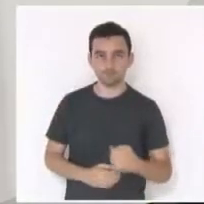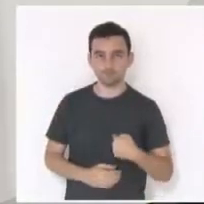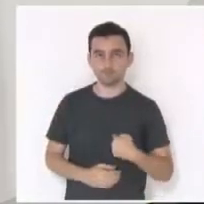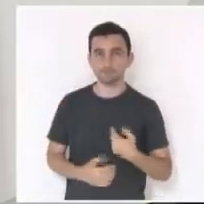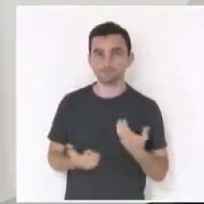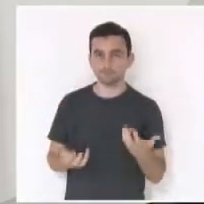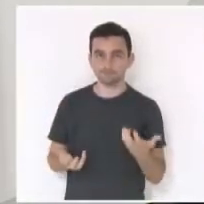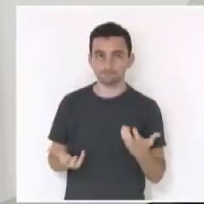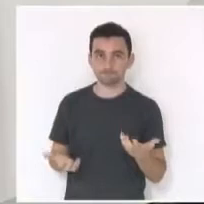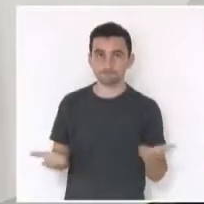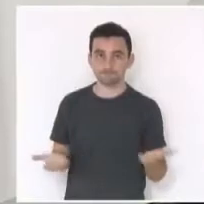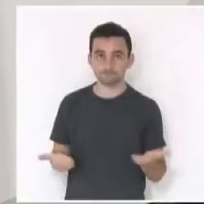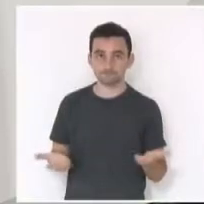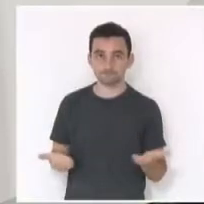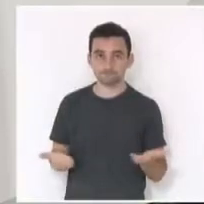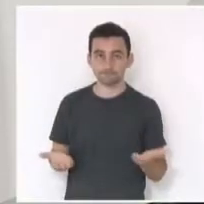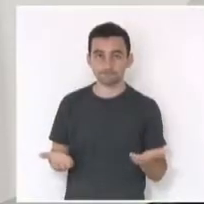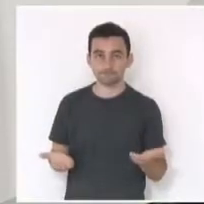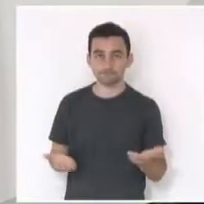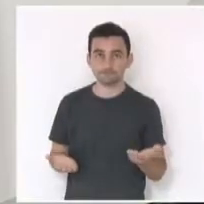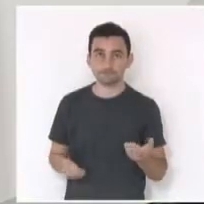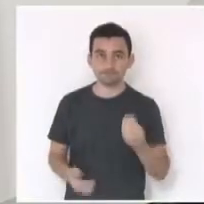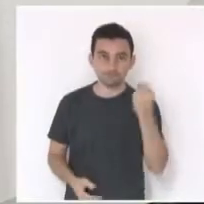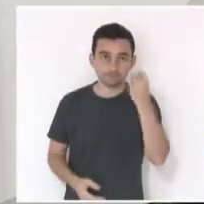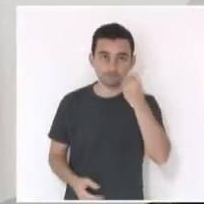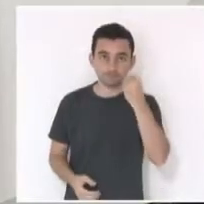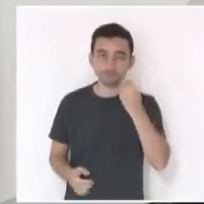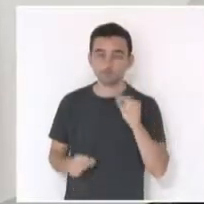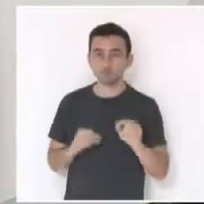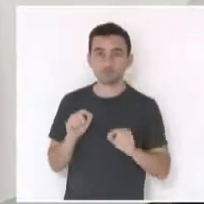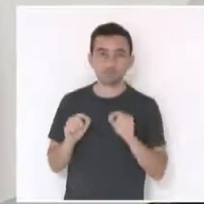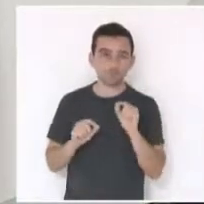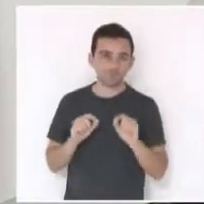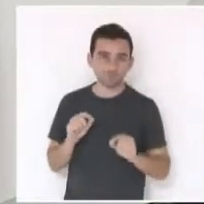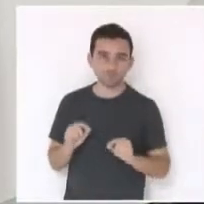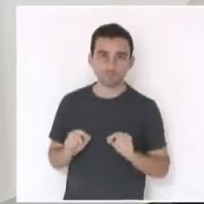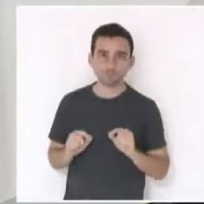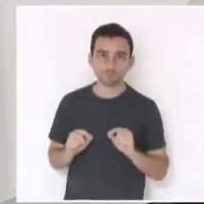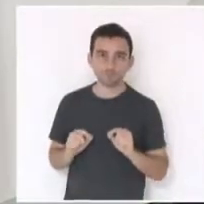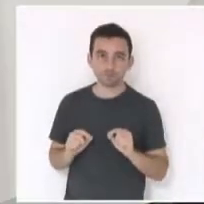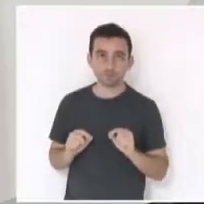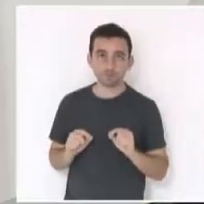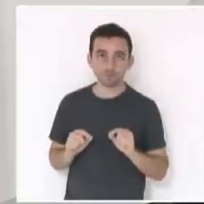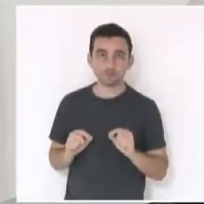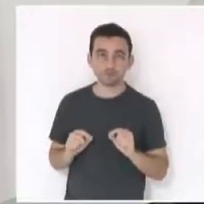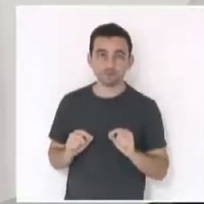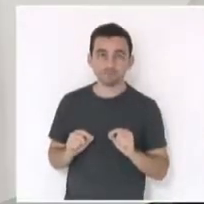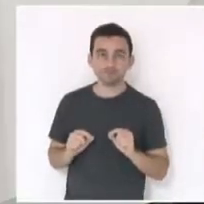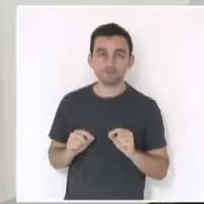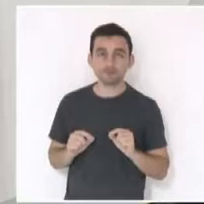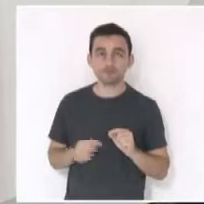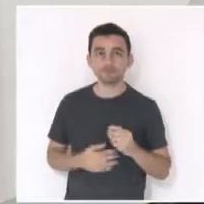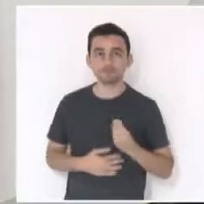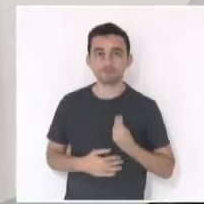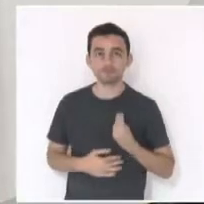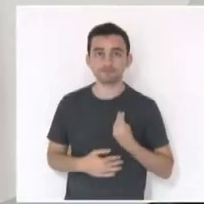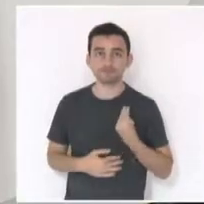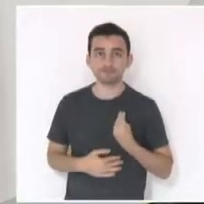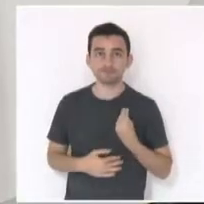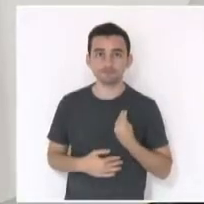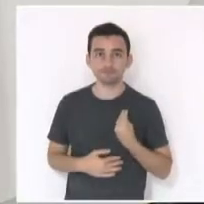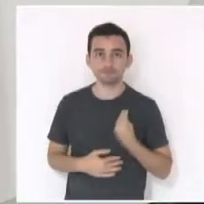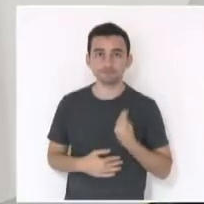aproveitar a tarde de hoje exatamente para trazer presente aquilo